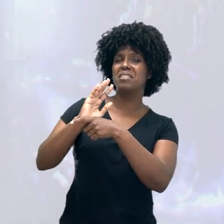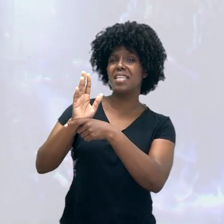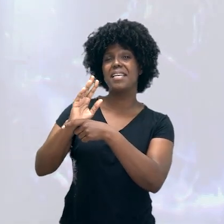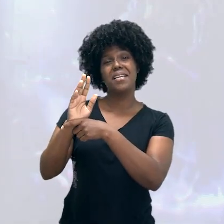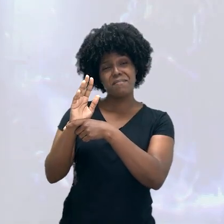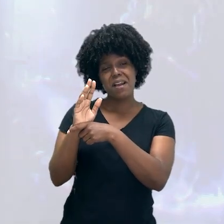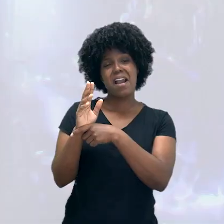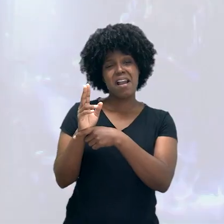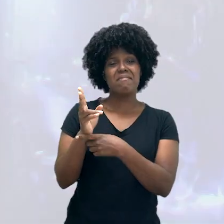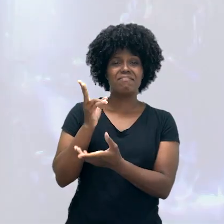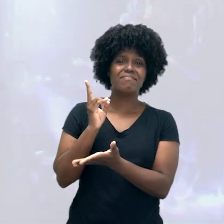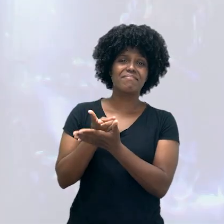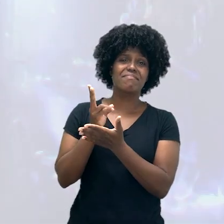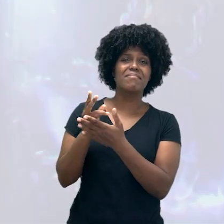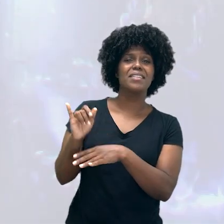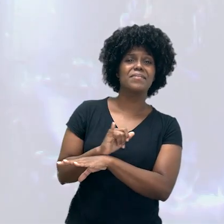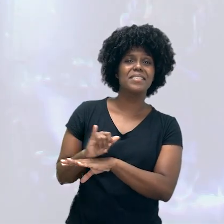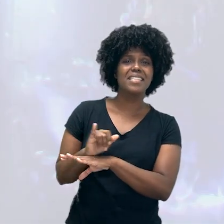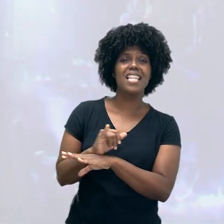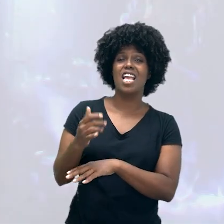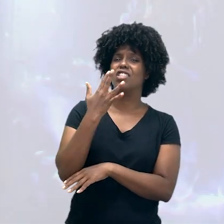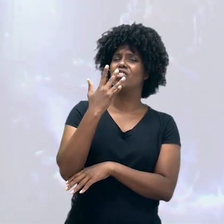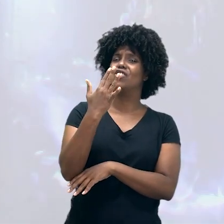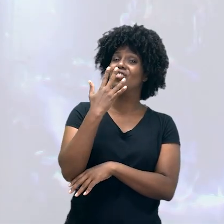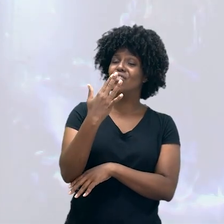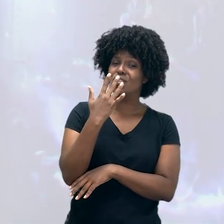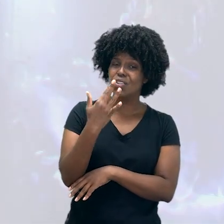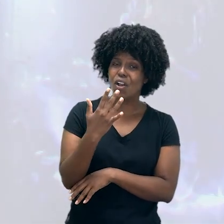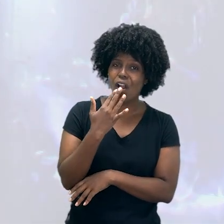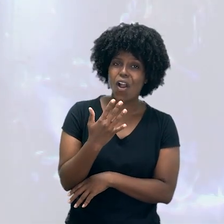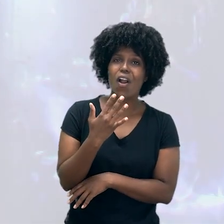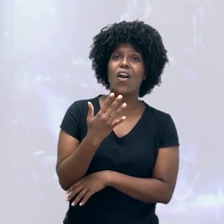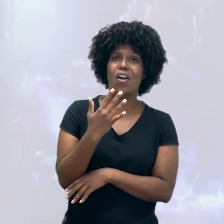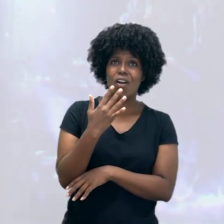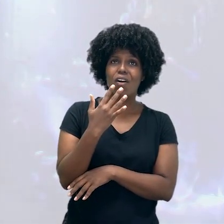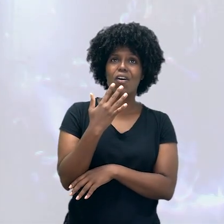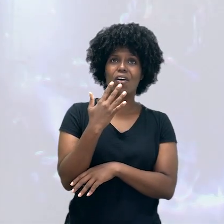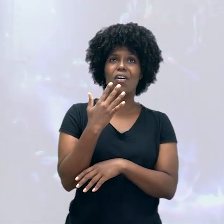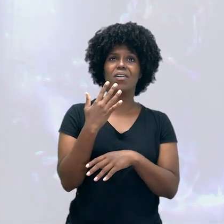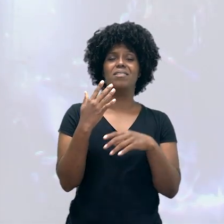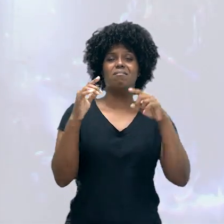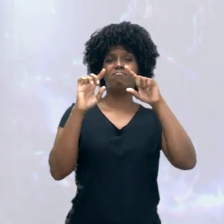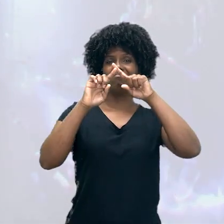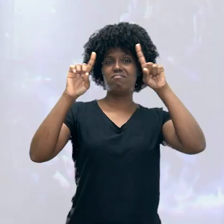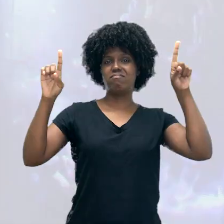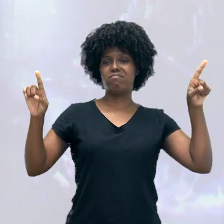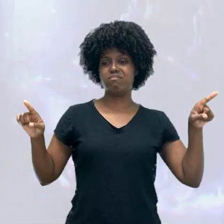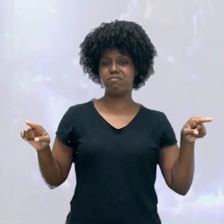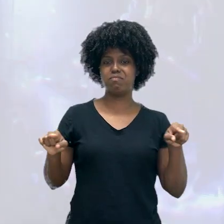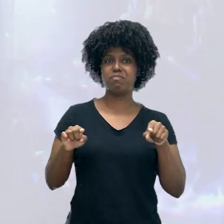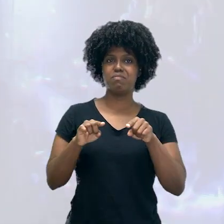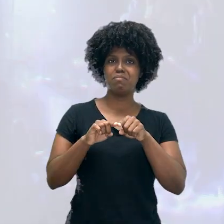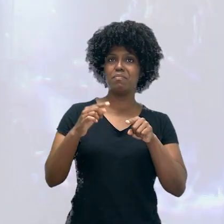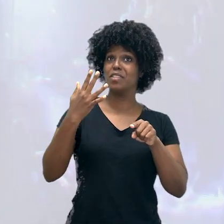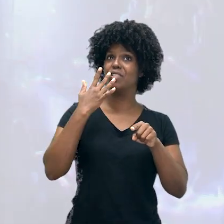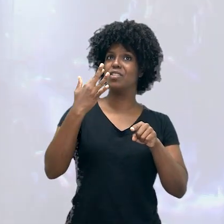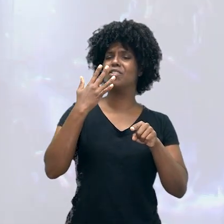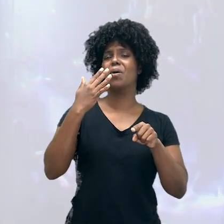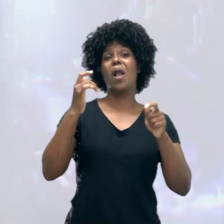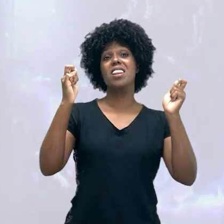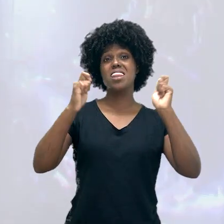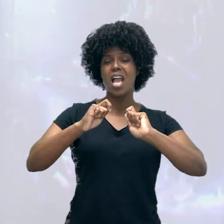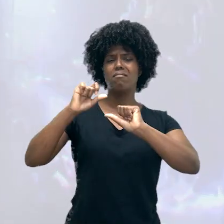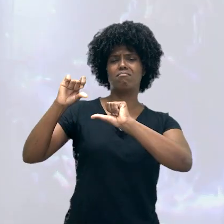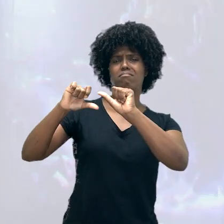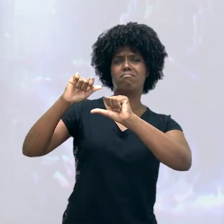no cinema, é tudo nesse mesmo princípio de cores sólidas num pedaço inteiro, né? A gente